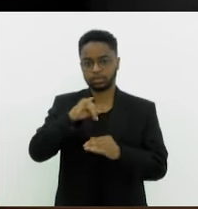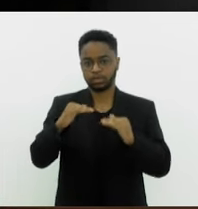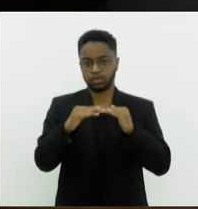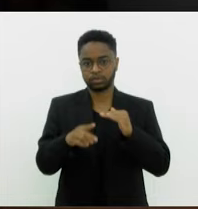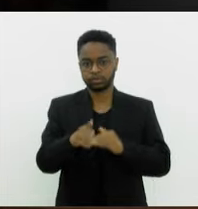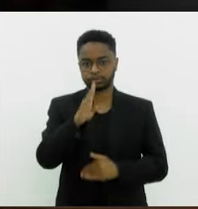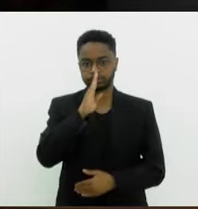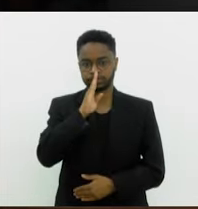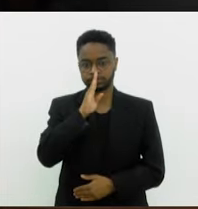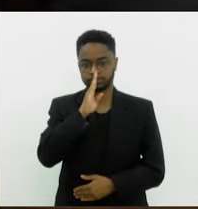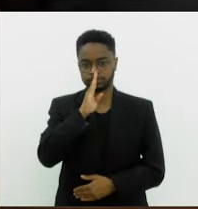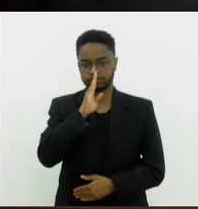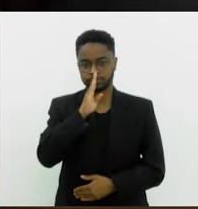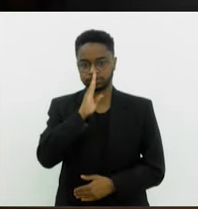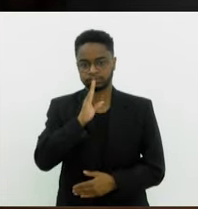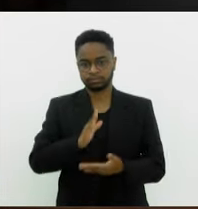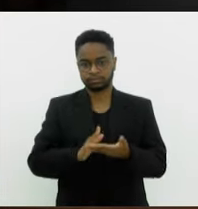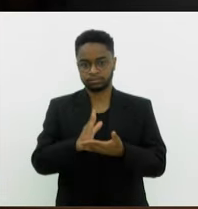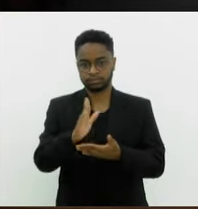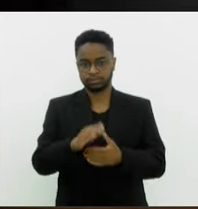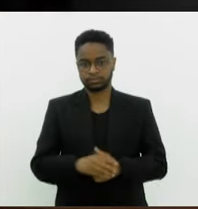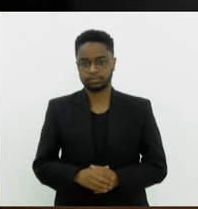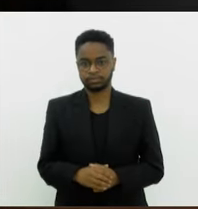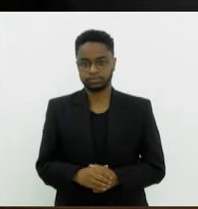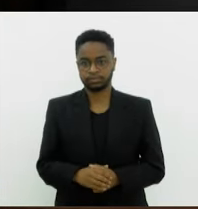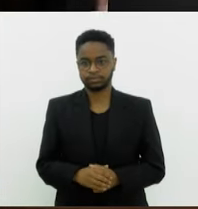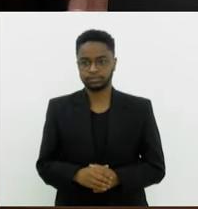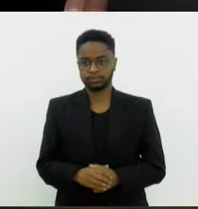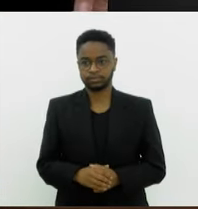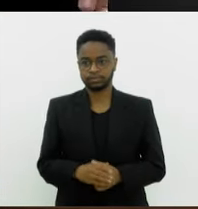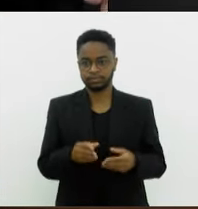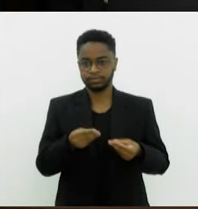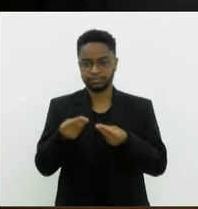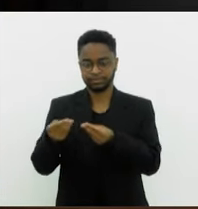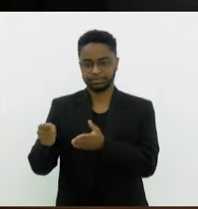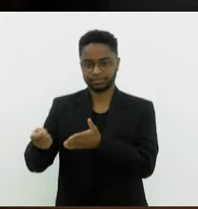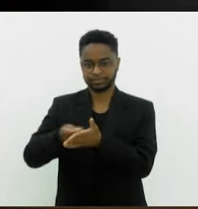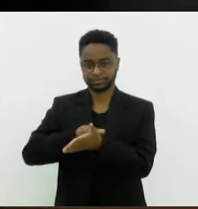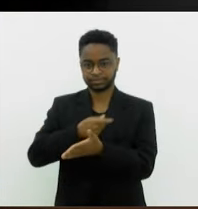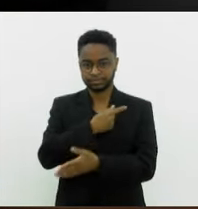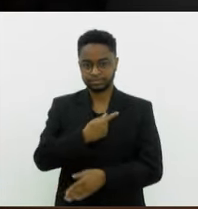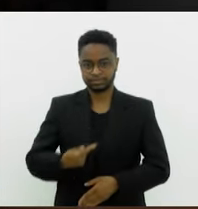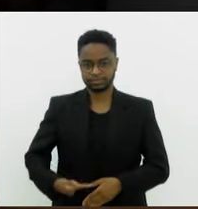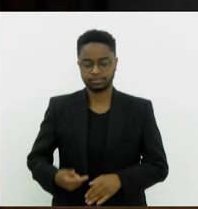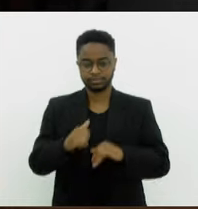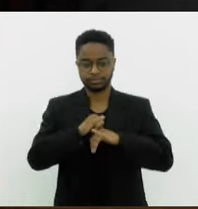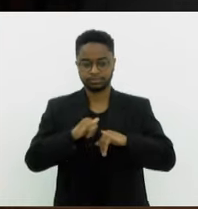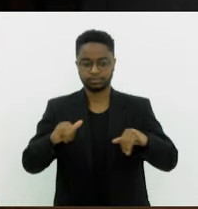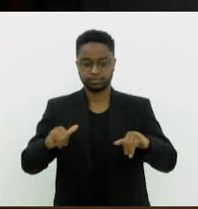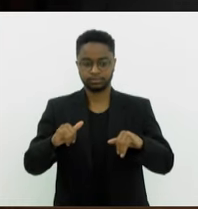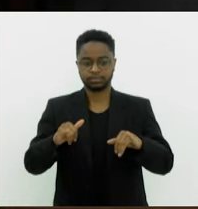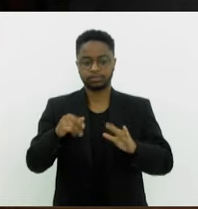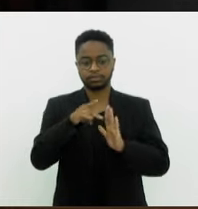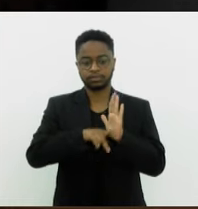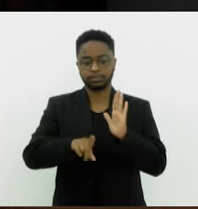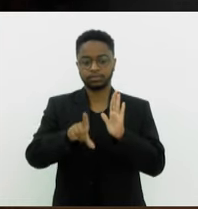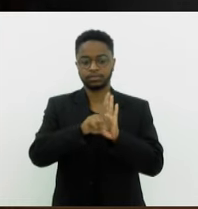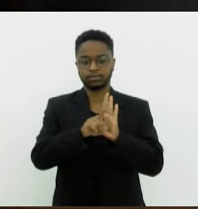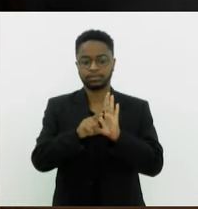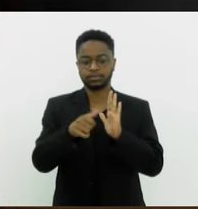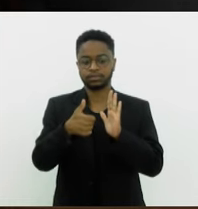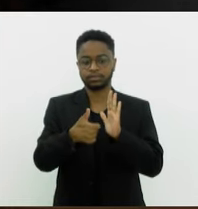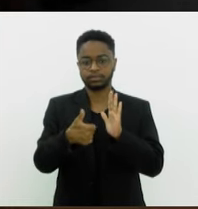que aprovam, permaneçam como estão. Aprovado, vai autógrafo. Anuncio, projeto de lei